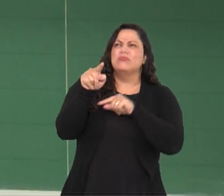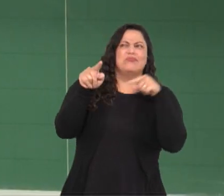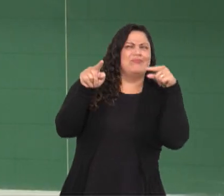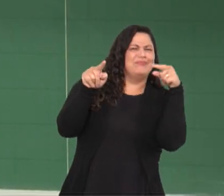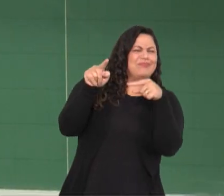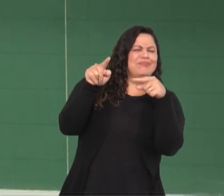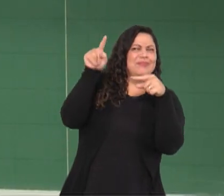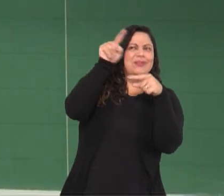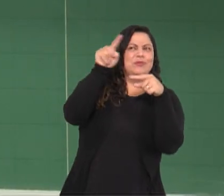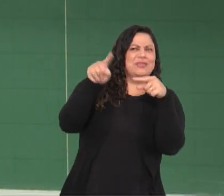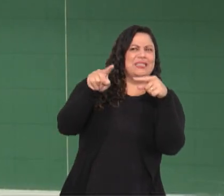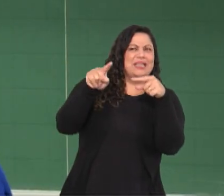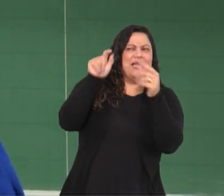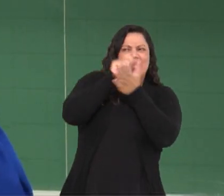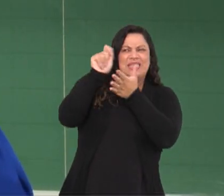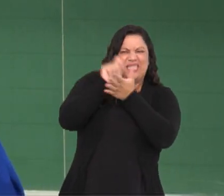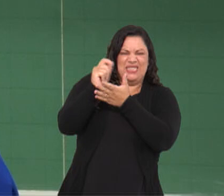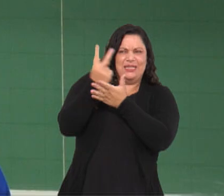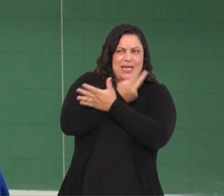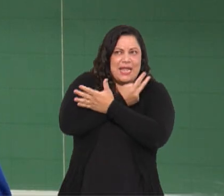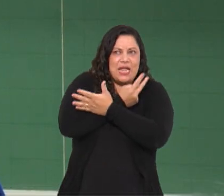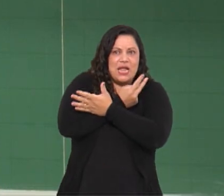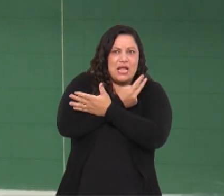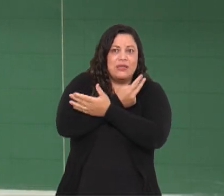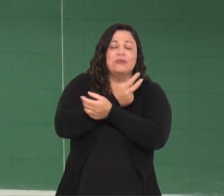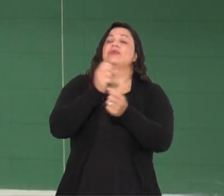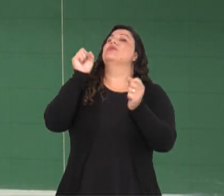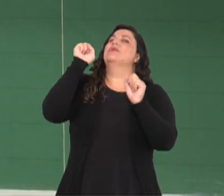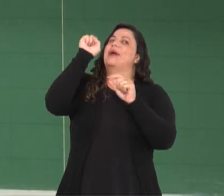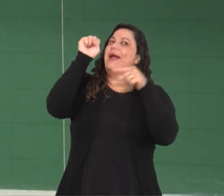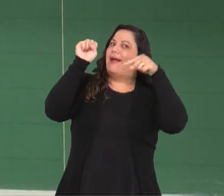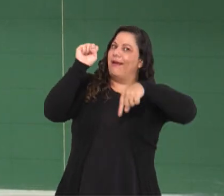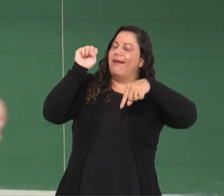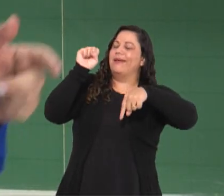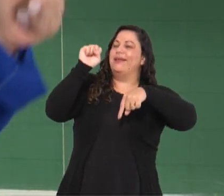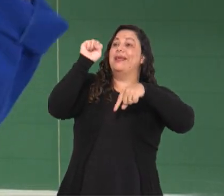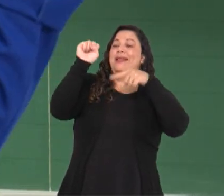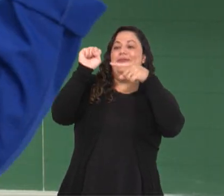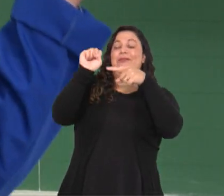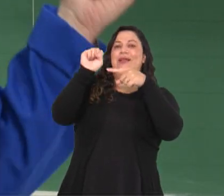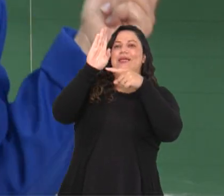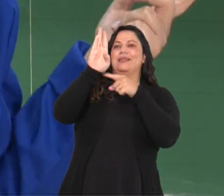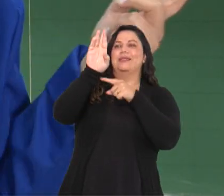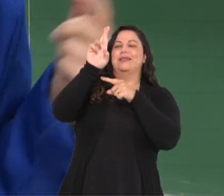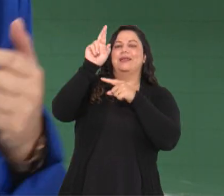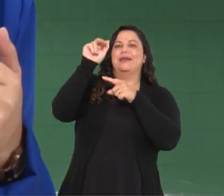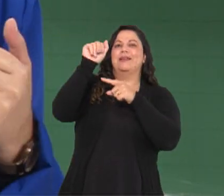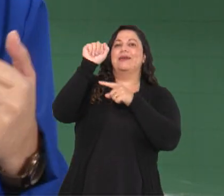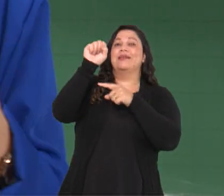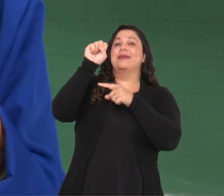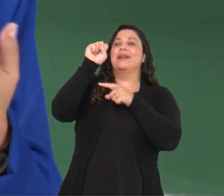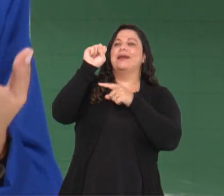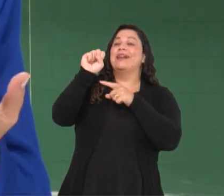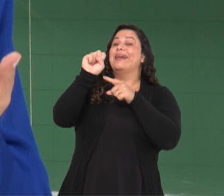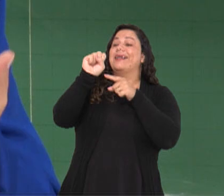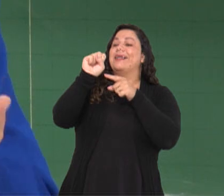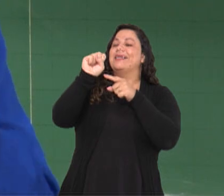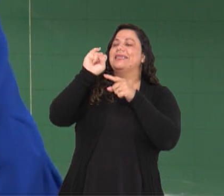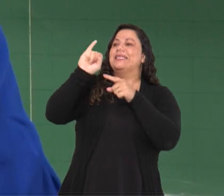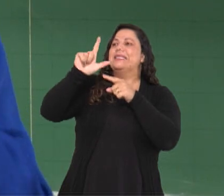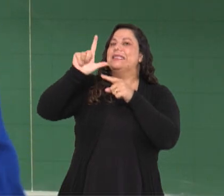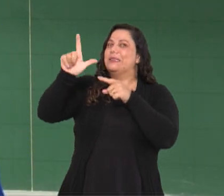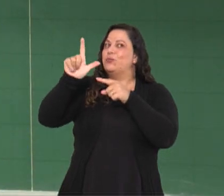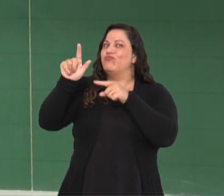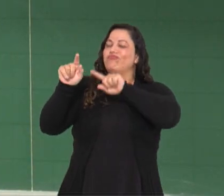escrito errado. Está escrito errado. Nós escrevemos Brasil com S, mas é porque este mapa ele é utilizado para